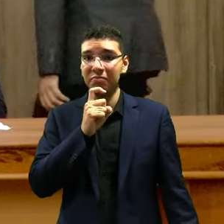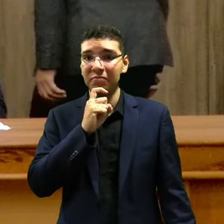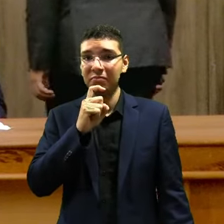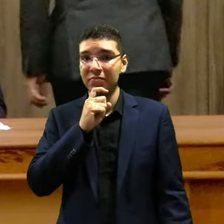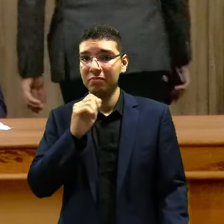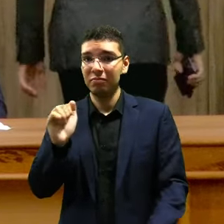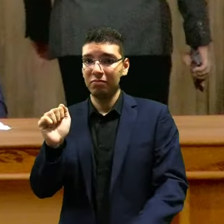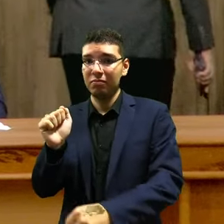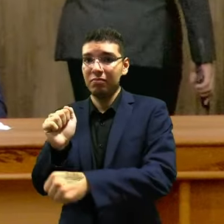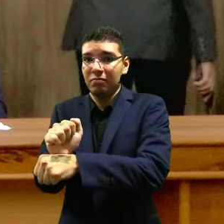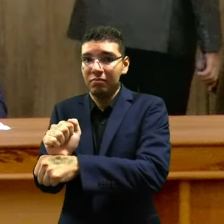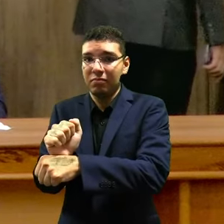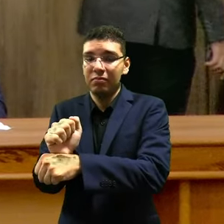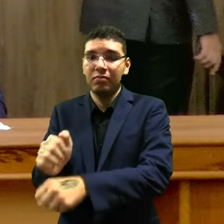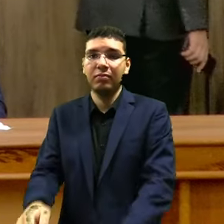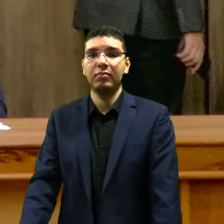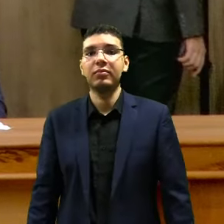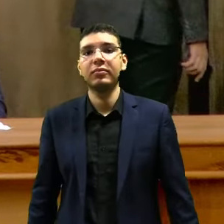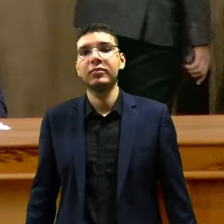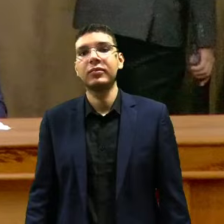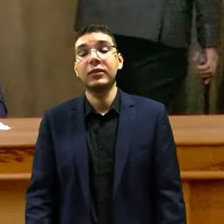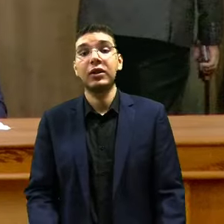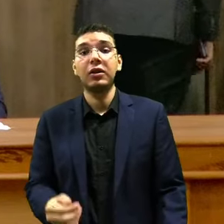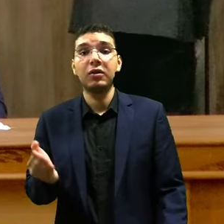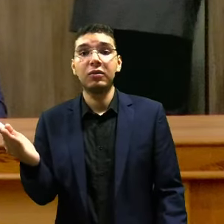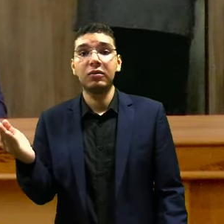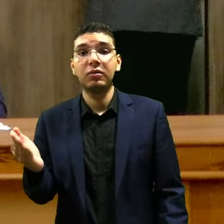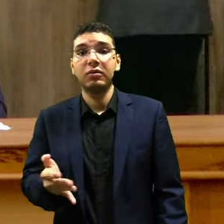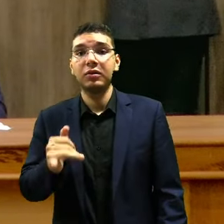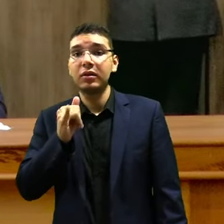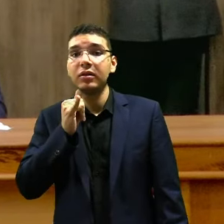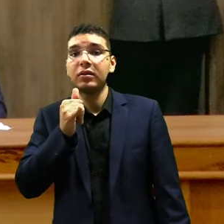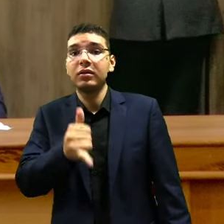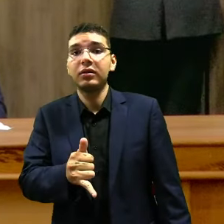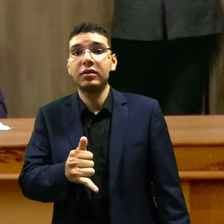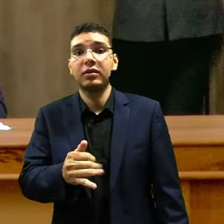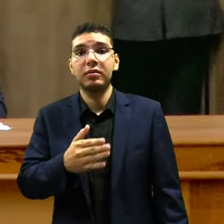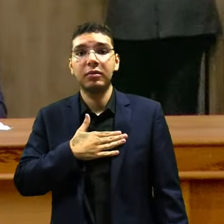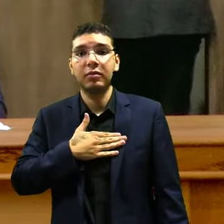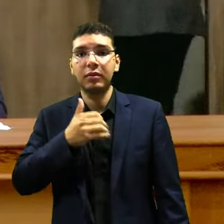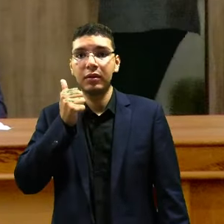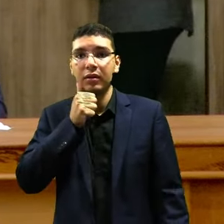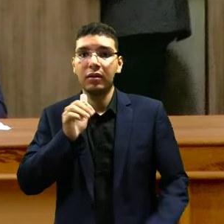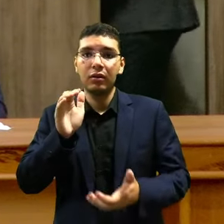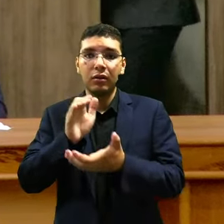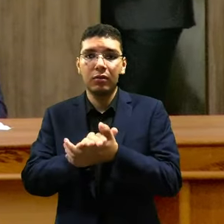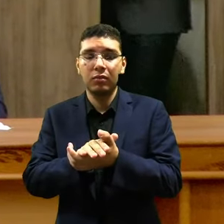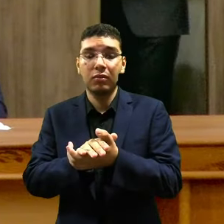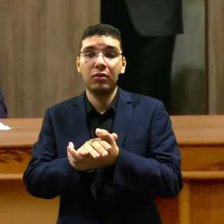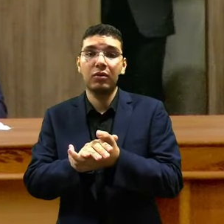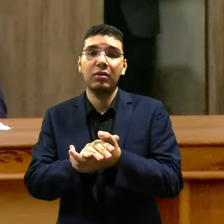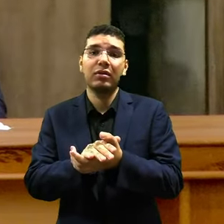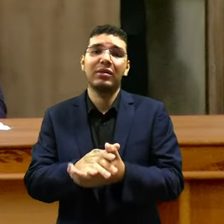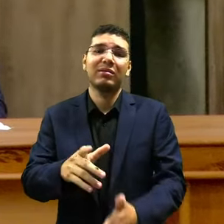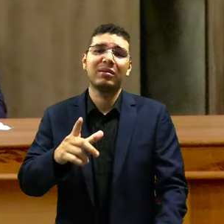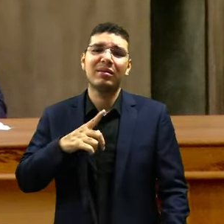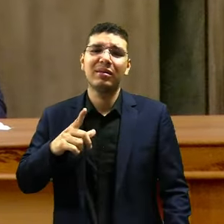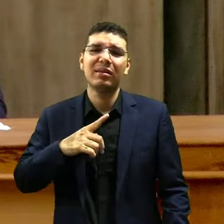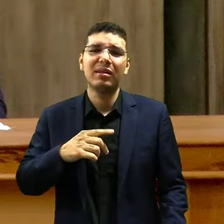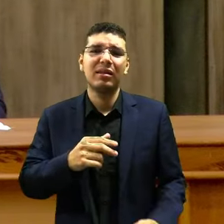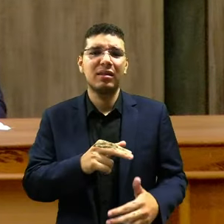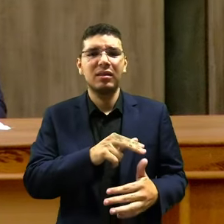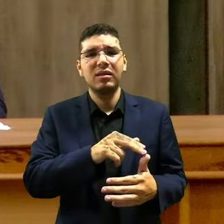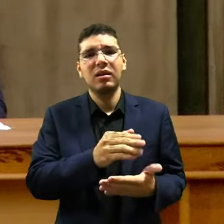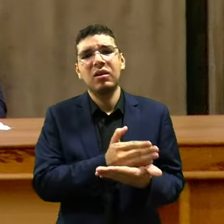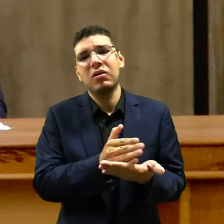disse pra minha esposa tem dia que eu acho tão grande a luta porque tem tanta gente falso tem tanto crente velho com 50 anos cara lambida